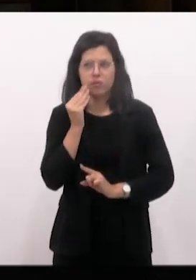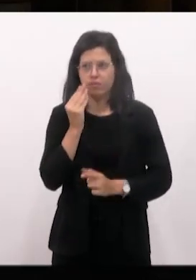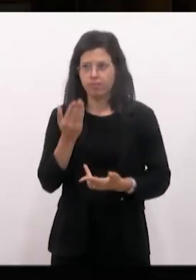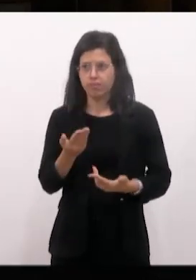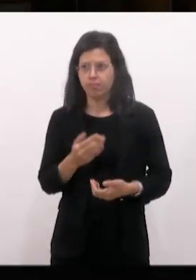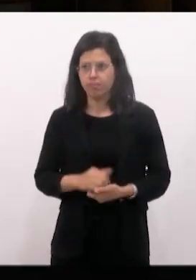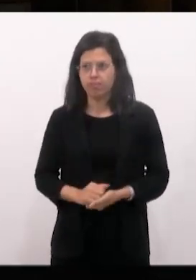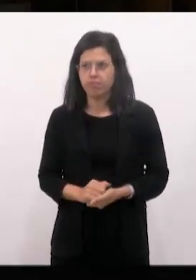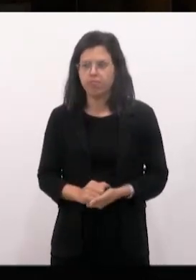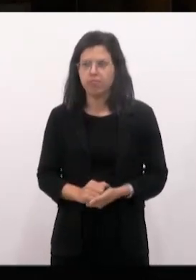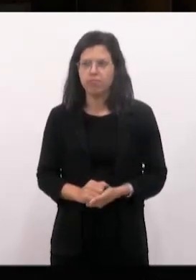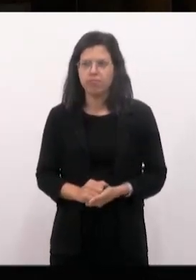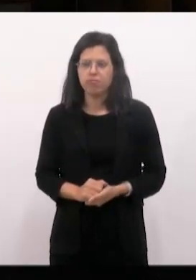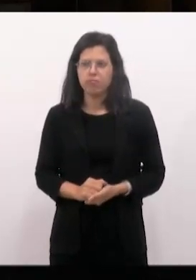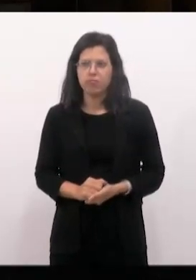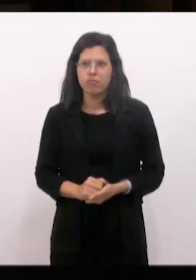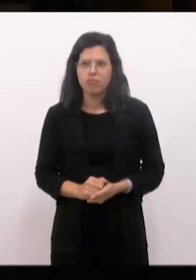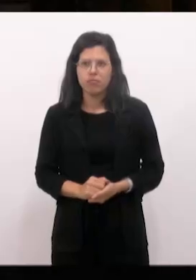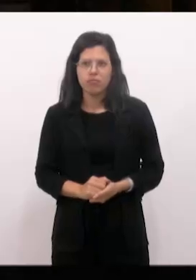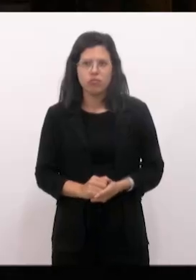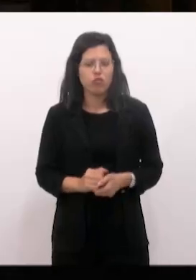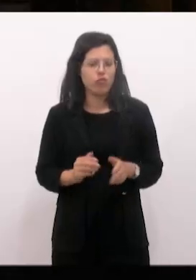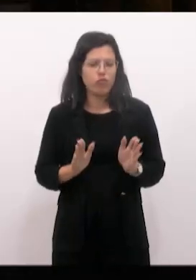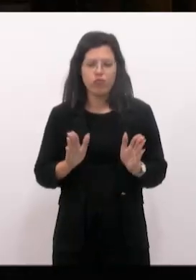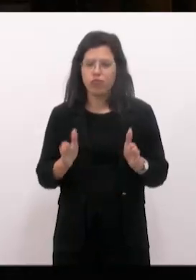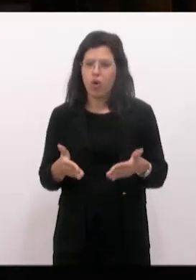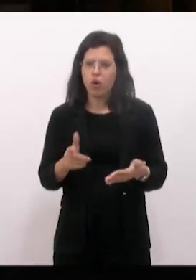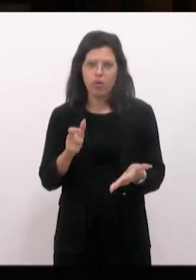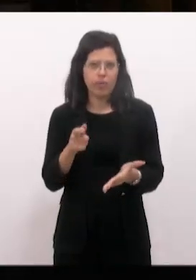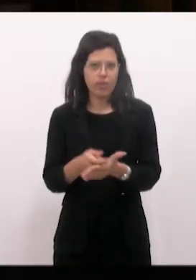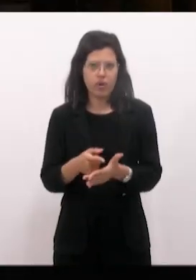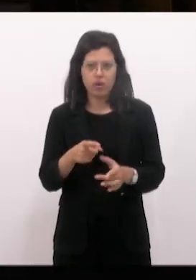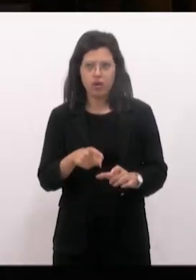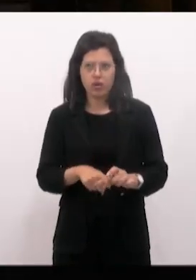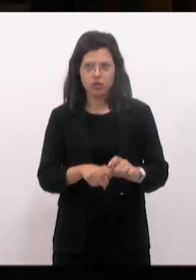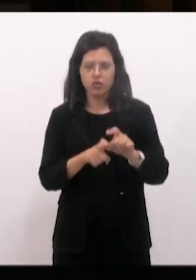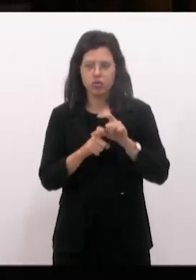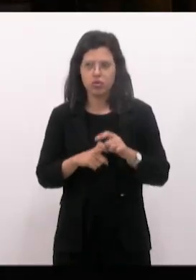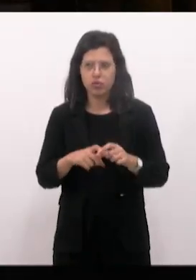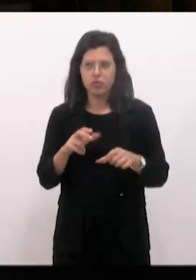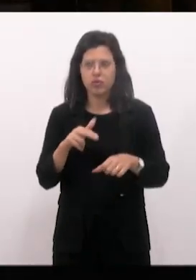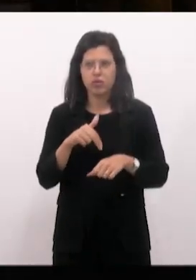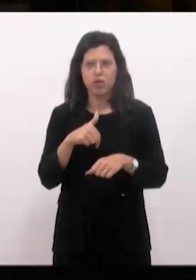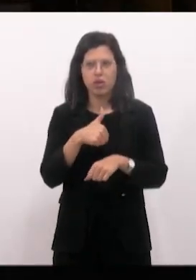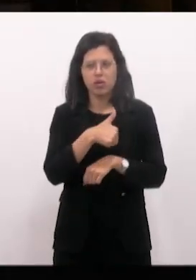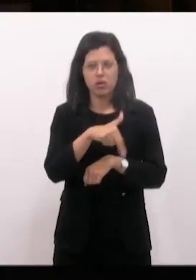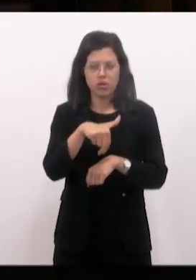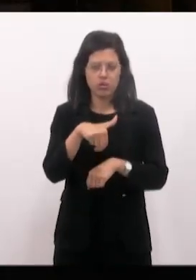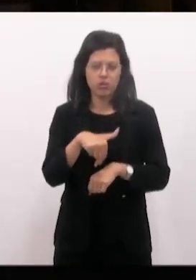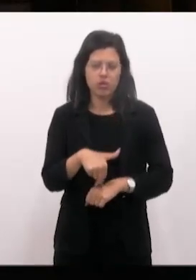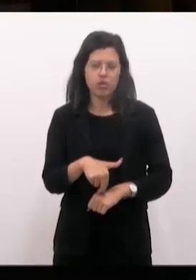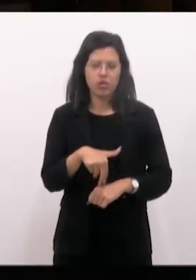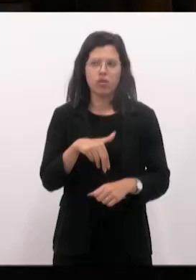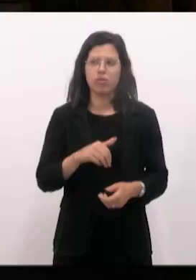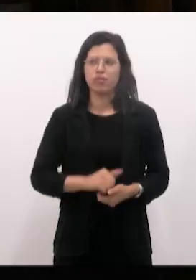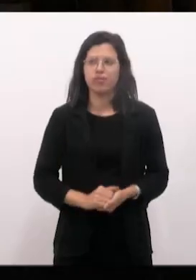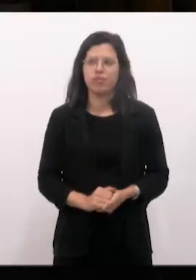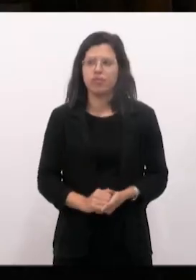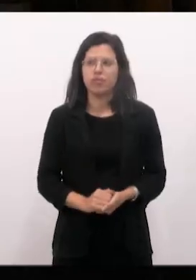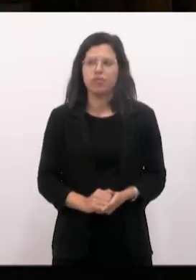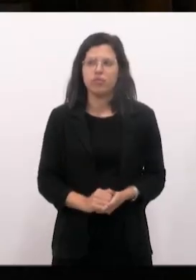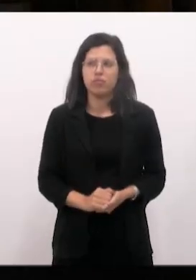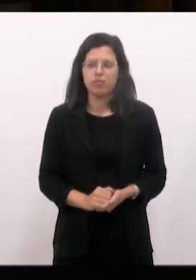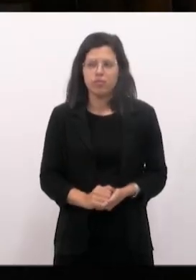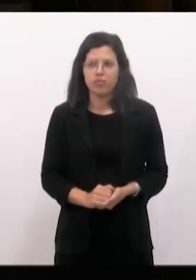evidentemente, serão voltados para pagar o serviço da dívida com o Estado e com a União e,